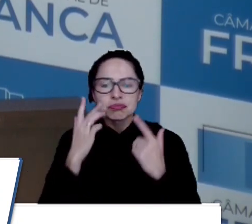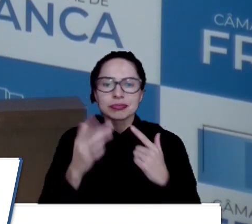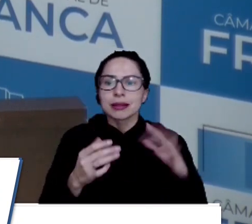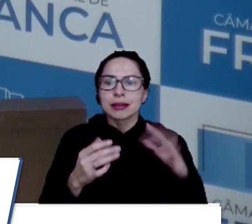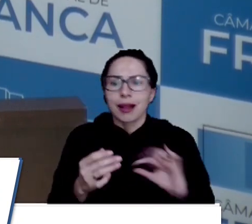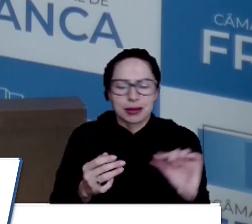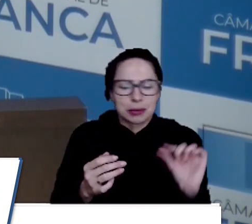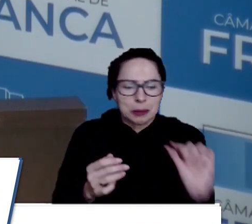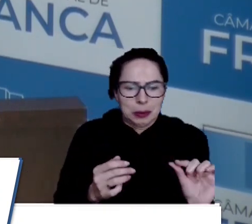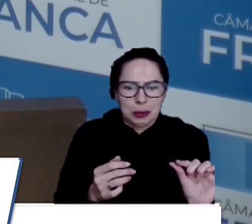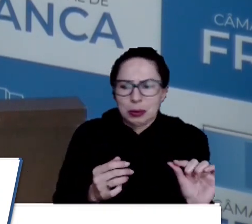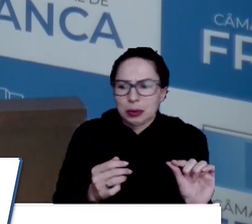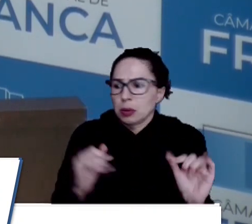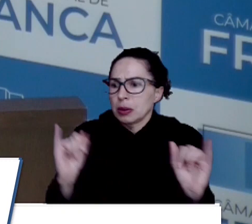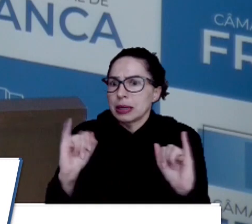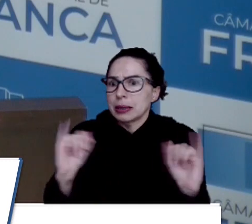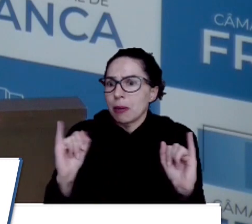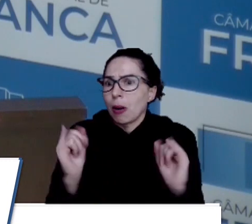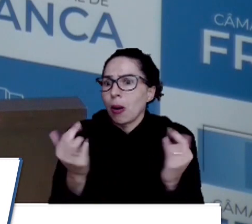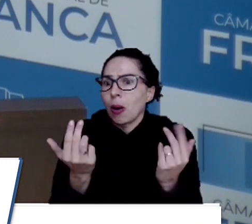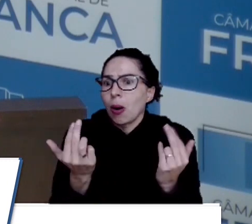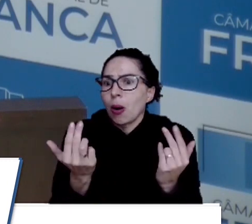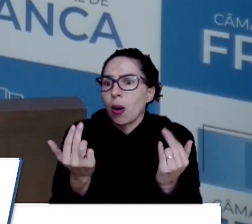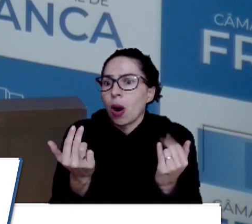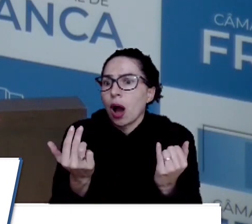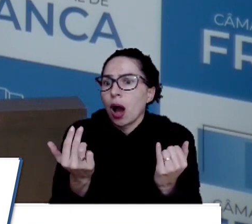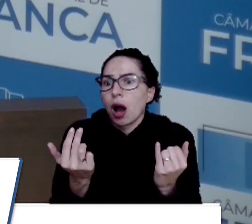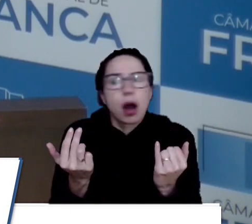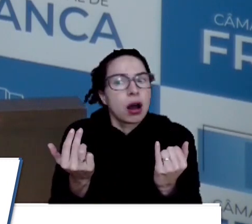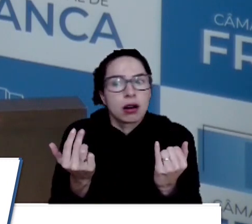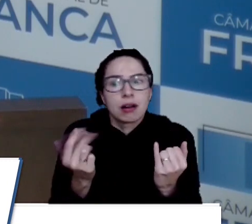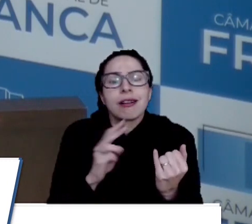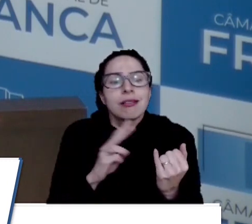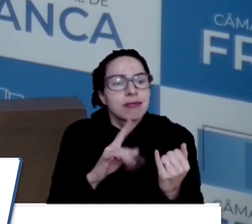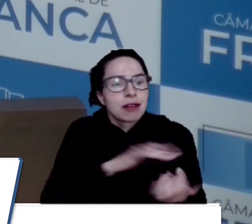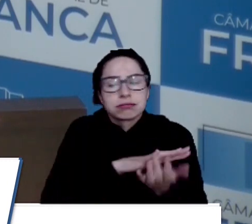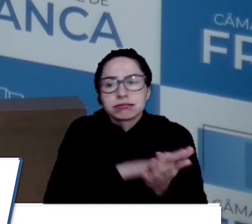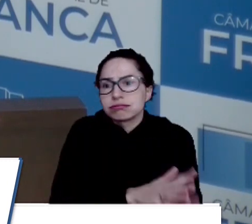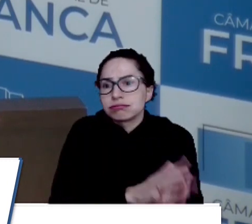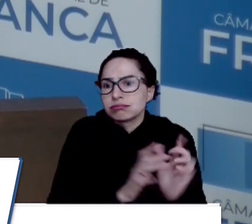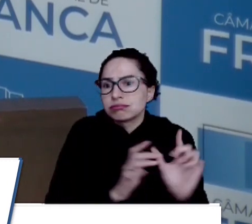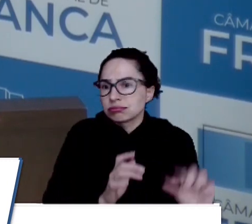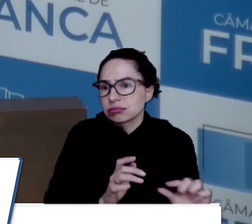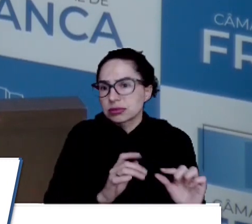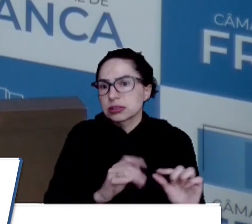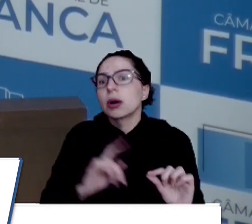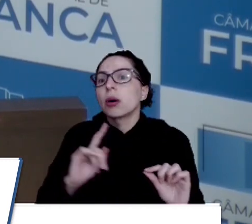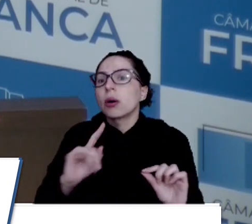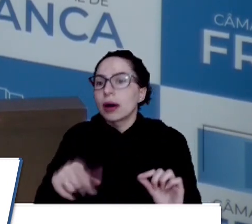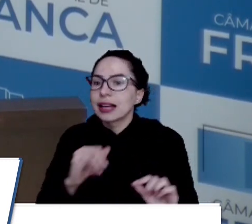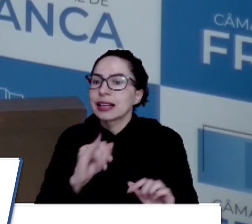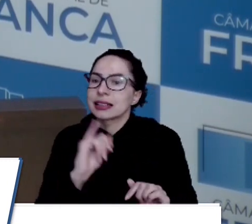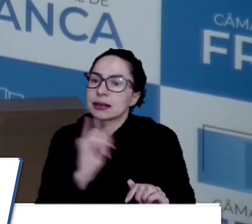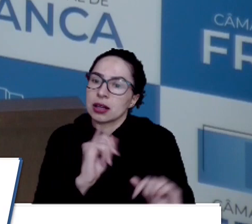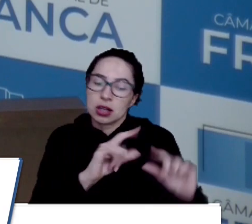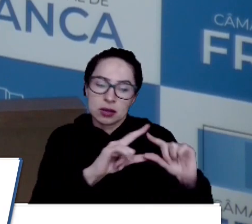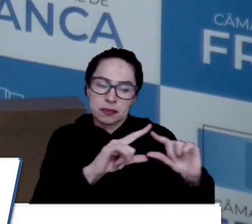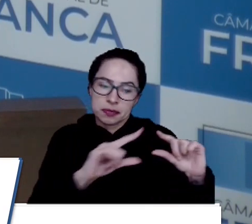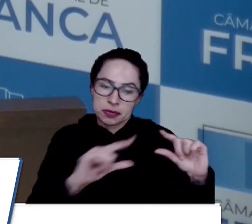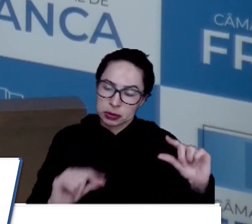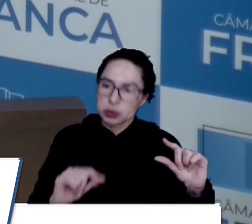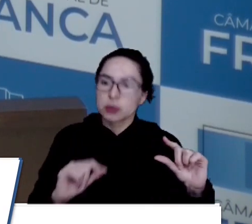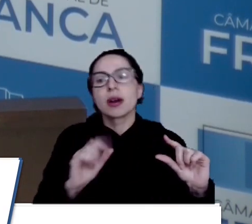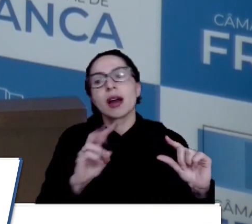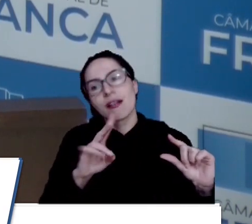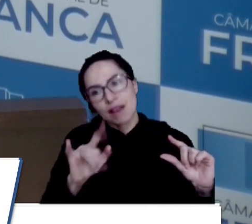mesmo tributo de quem ganha mais, ele vai ficar penalizado. Então, a carga tributária é regressiva nesse sentido. O